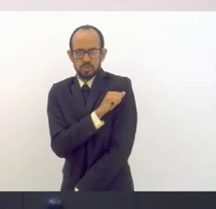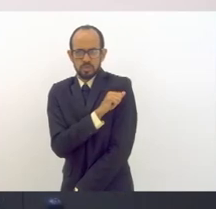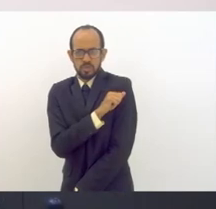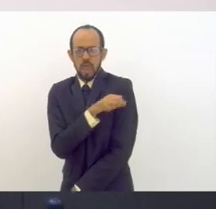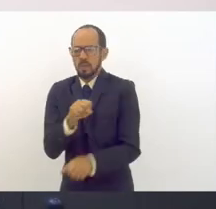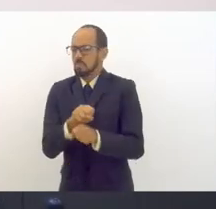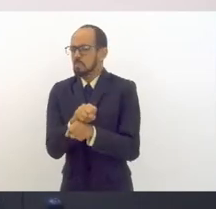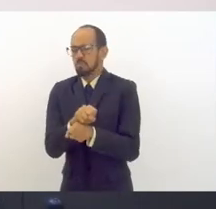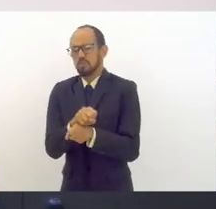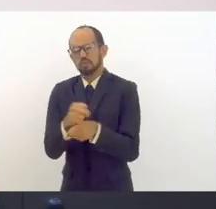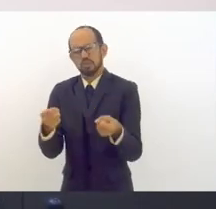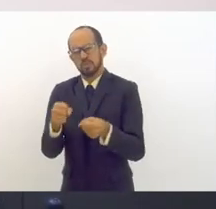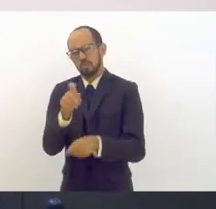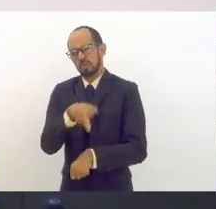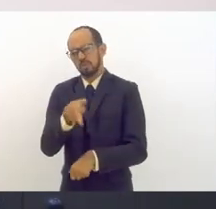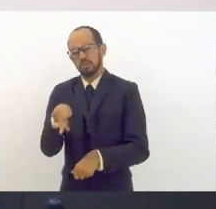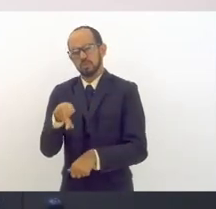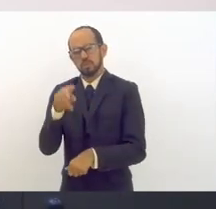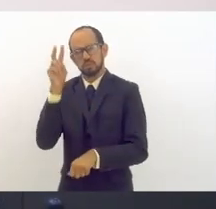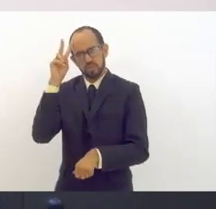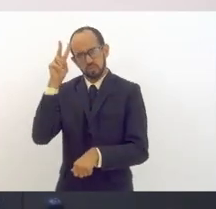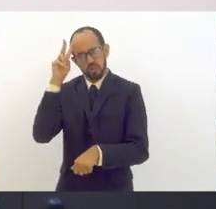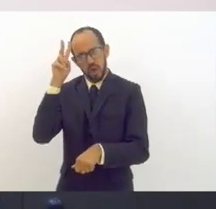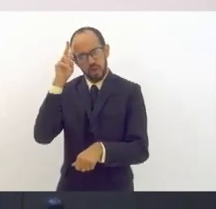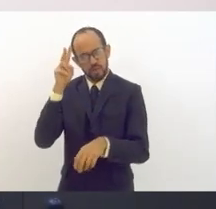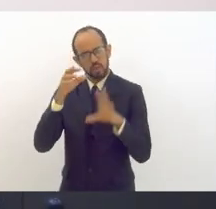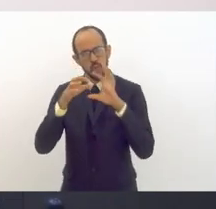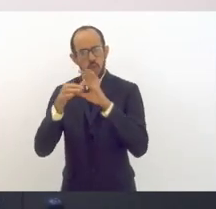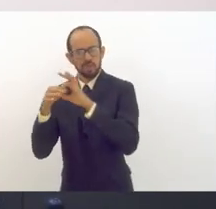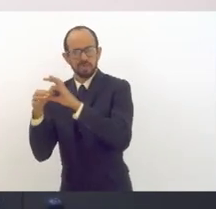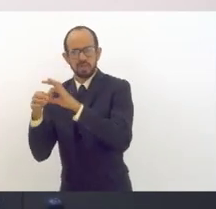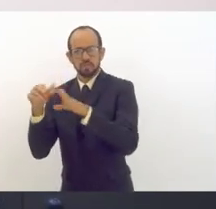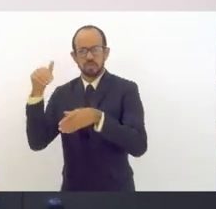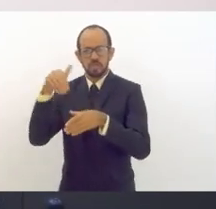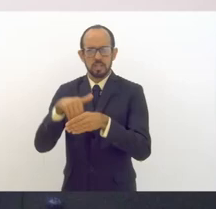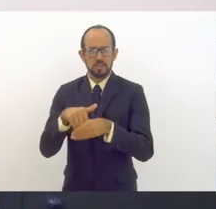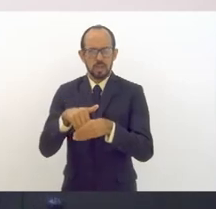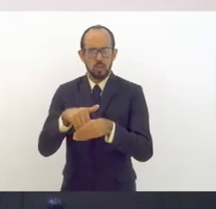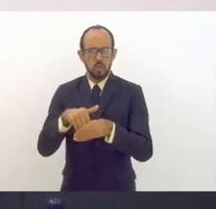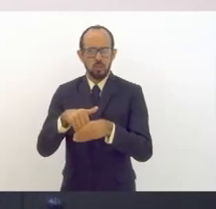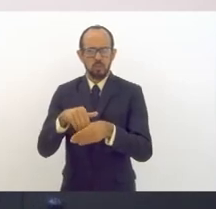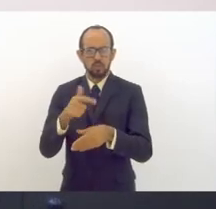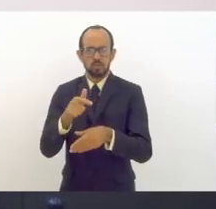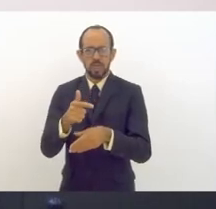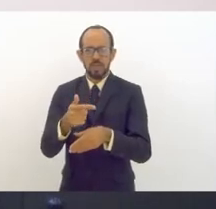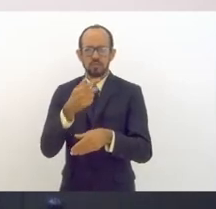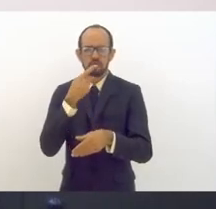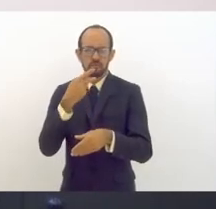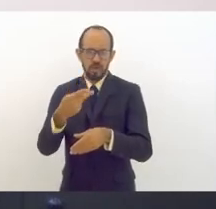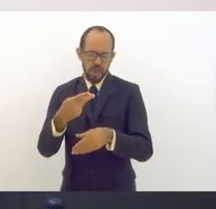de outras áreas do conhecimento, no contexto da eleição no Brasil de 2022, não façam menção ao tema da eleição, não façam